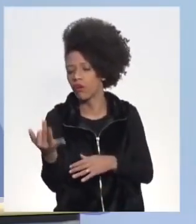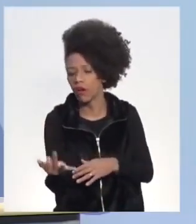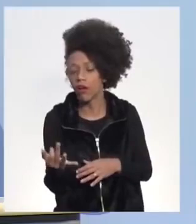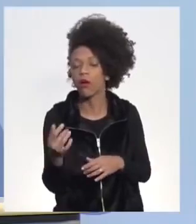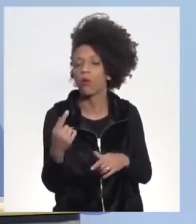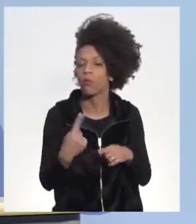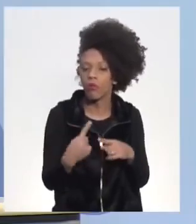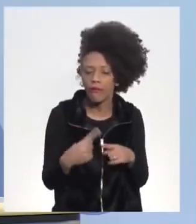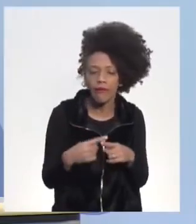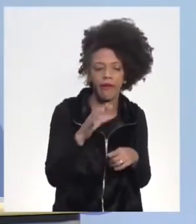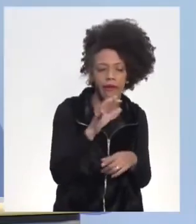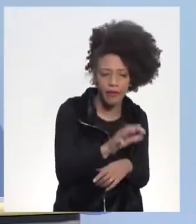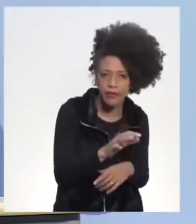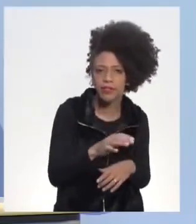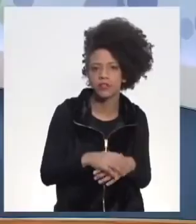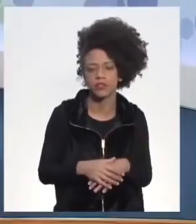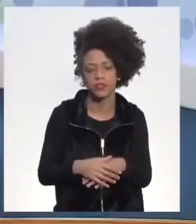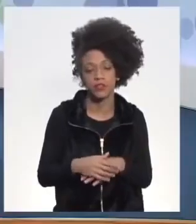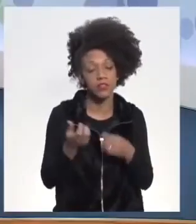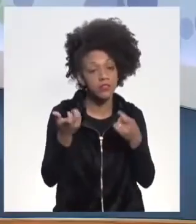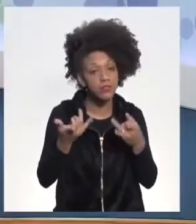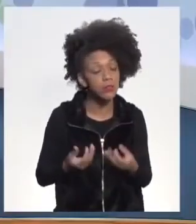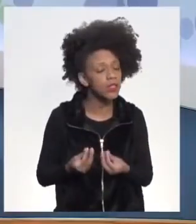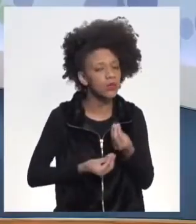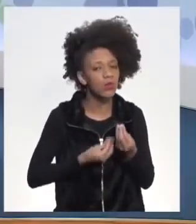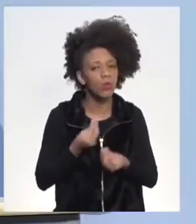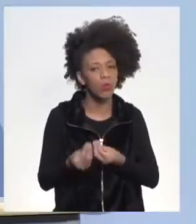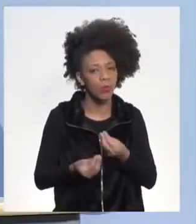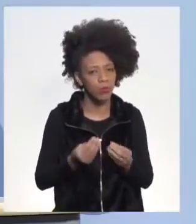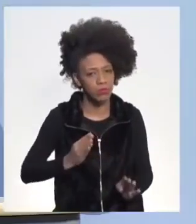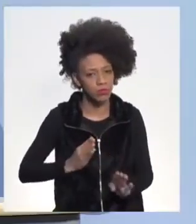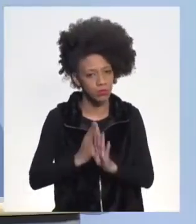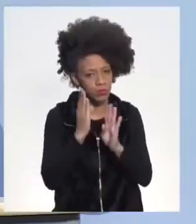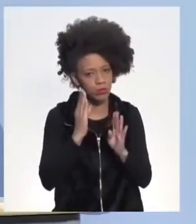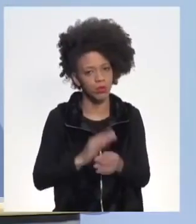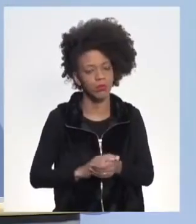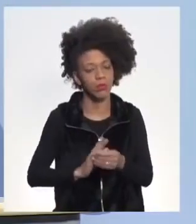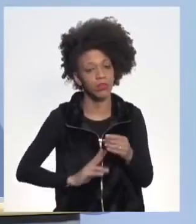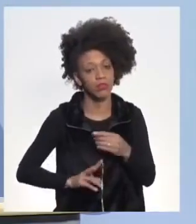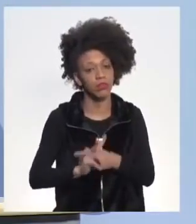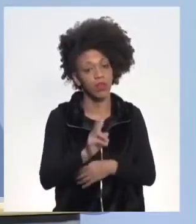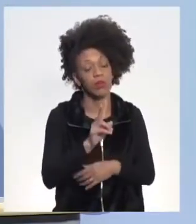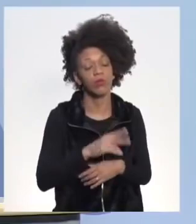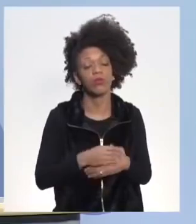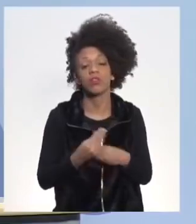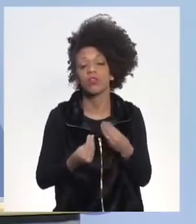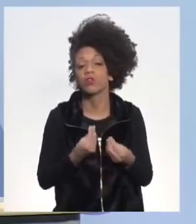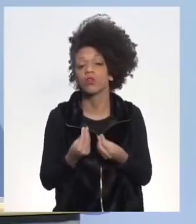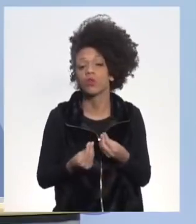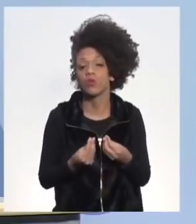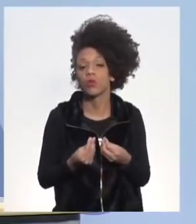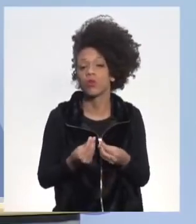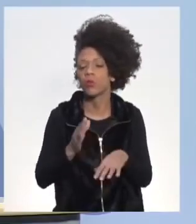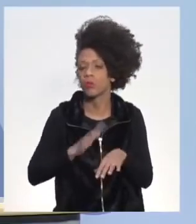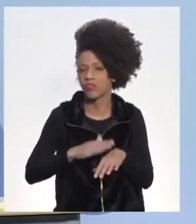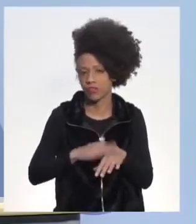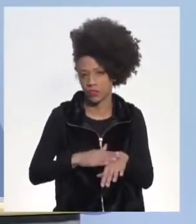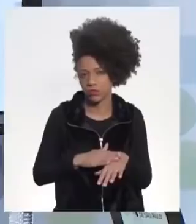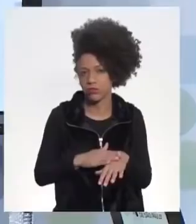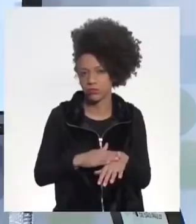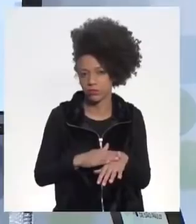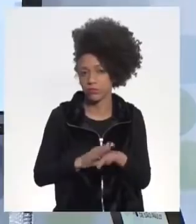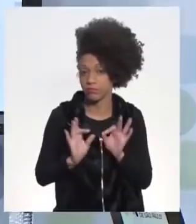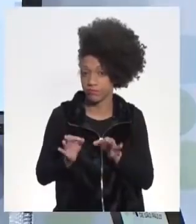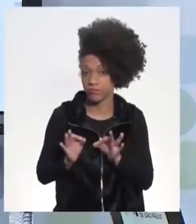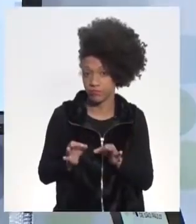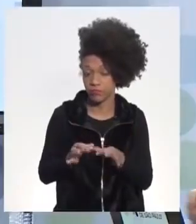o que vocês pensaram, né? Exato. Como que vocês encontraram um determinado valor e como vocês agiriam nesse caso. Exato, e a